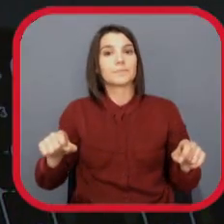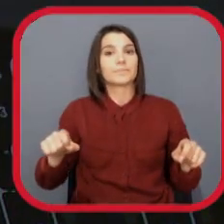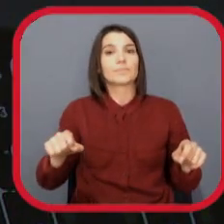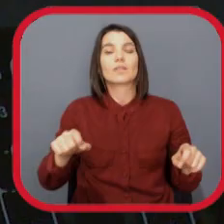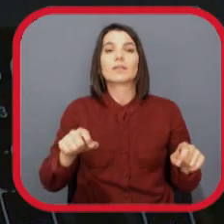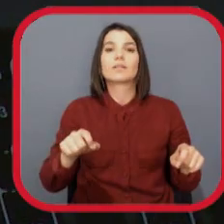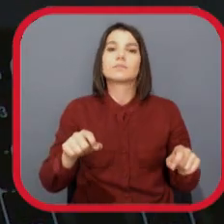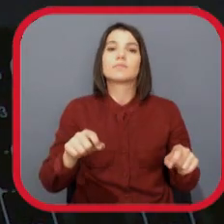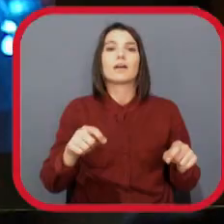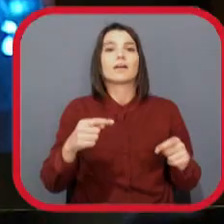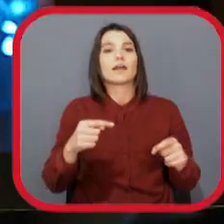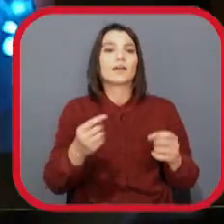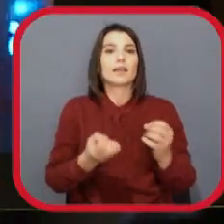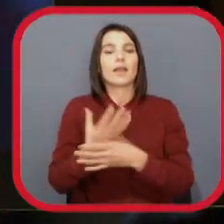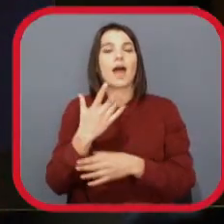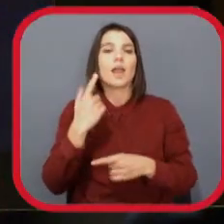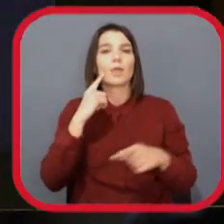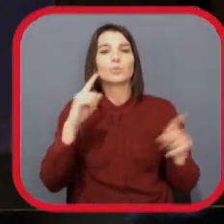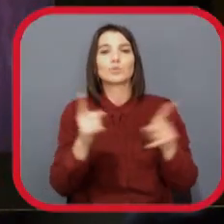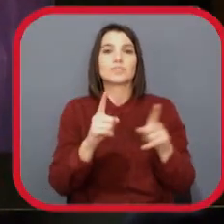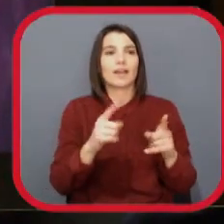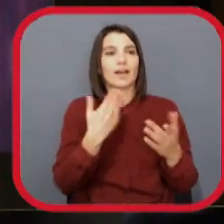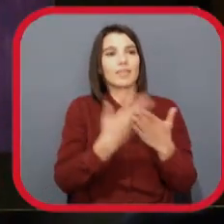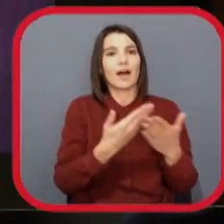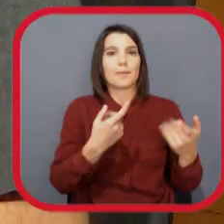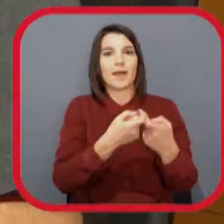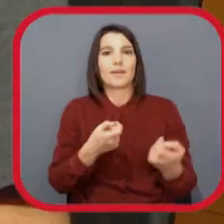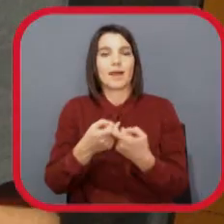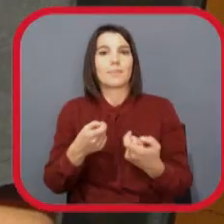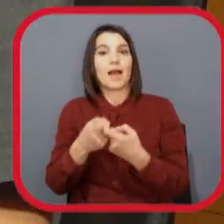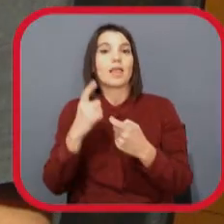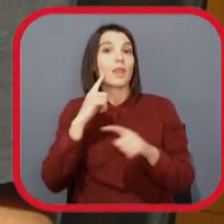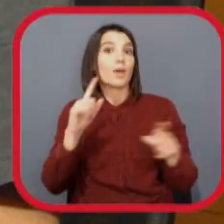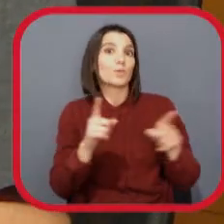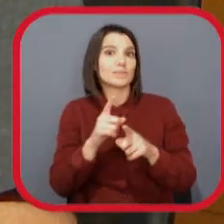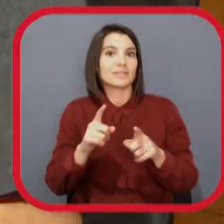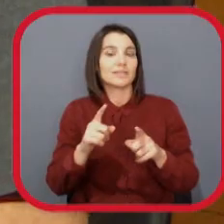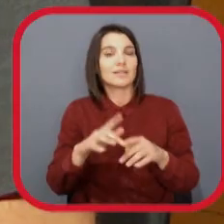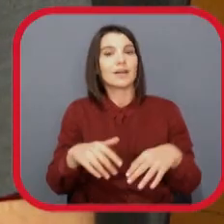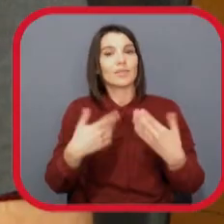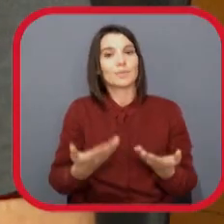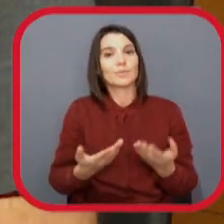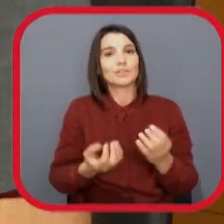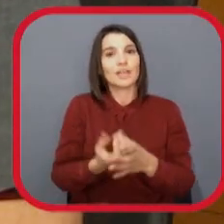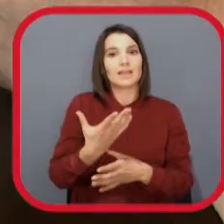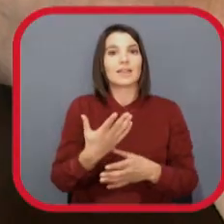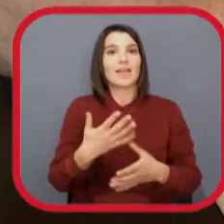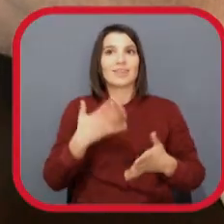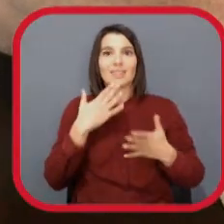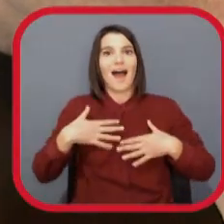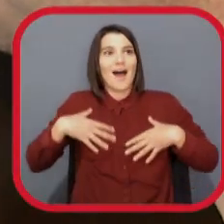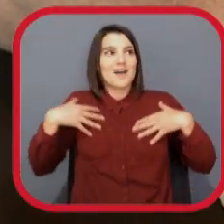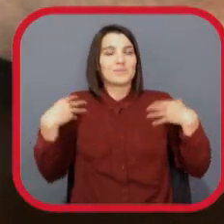há a parte de musicar tudo e lá está, na música que a gente depois vai criar algumas